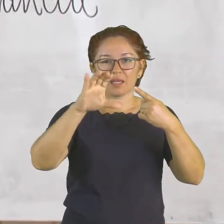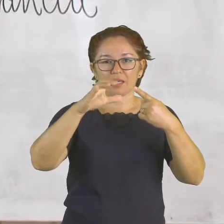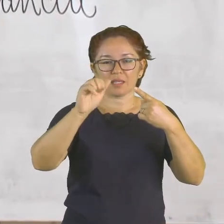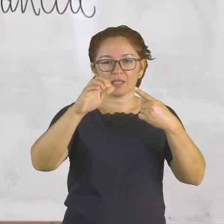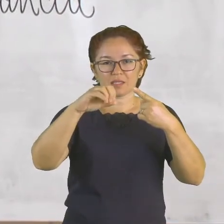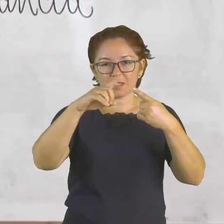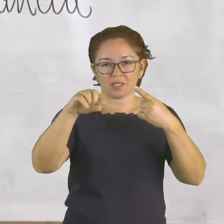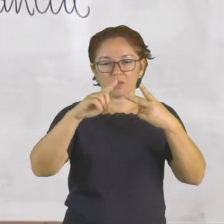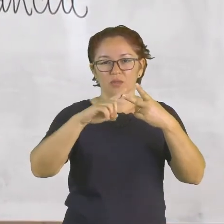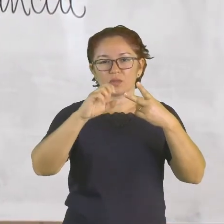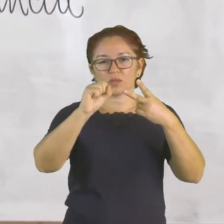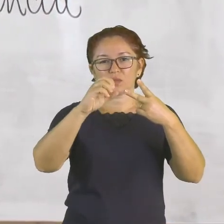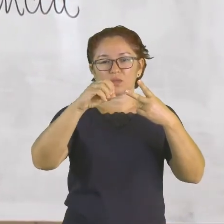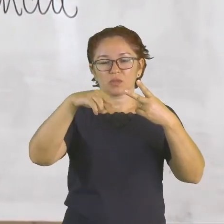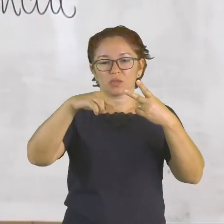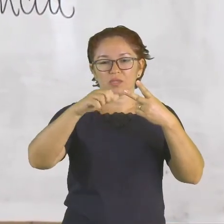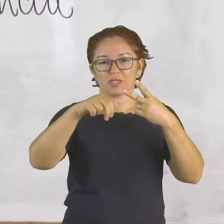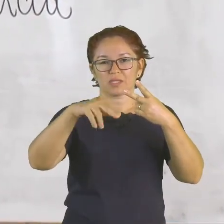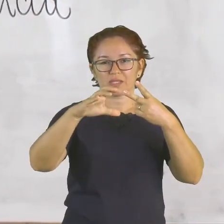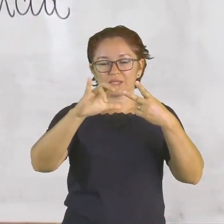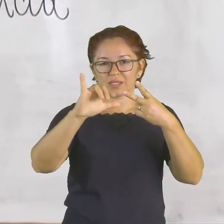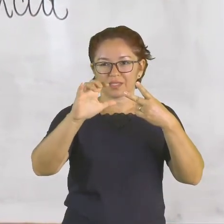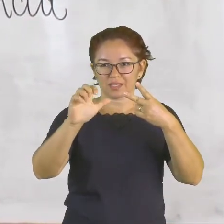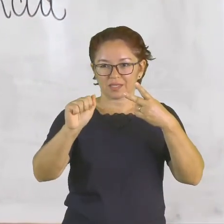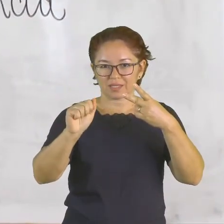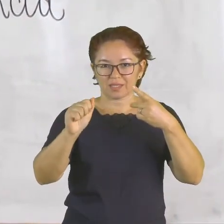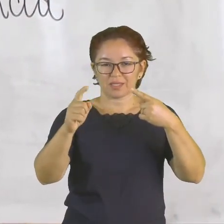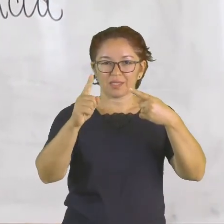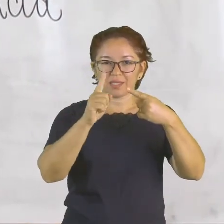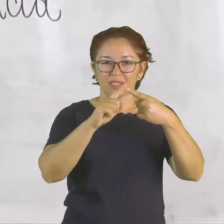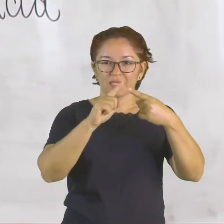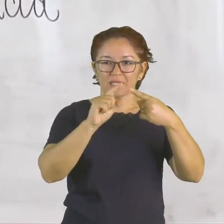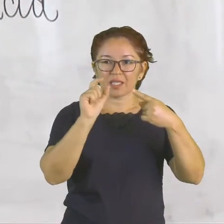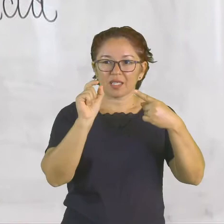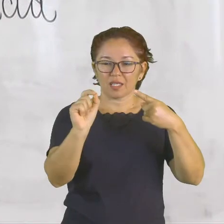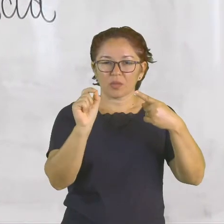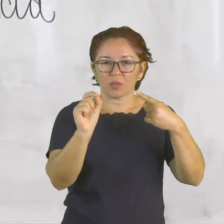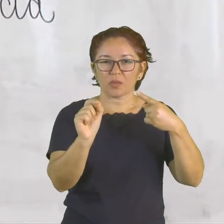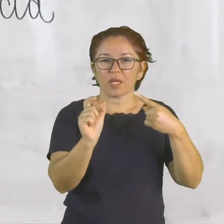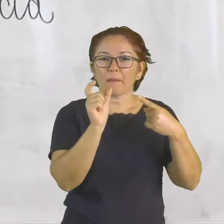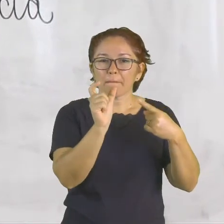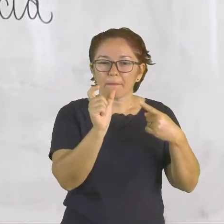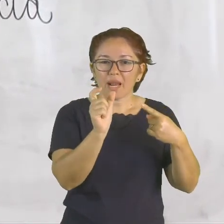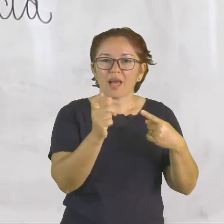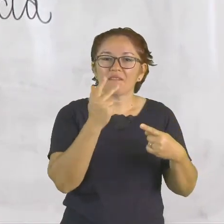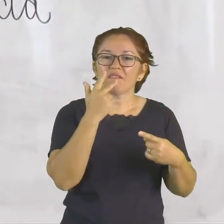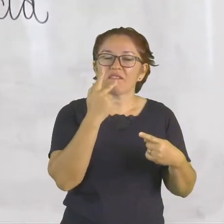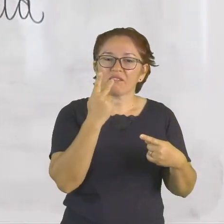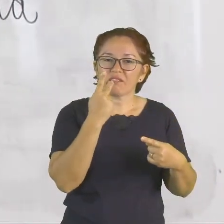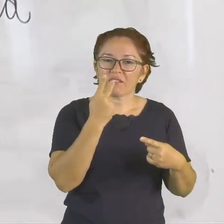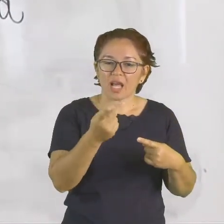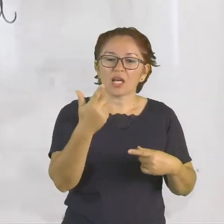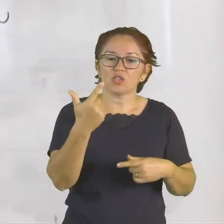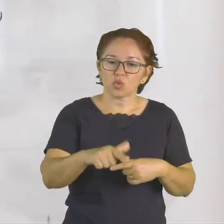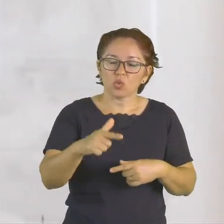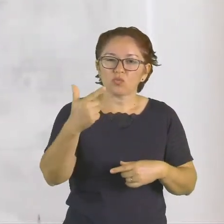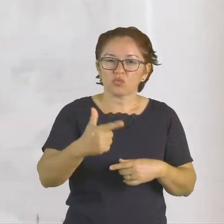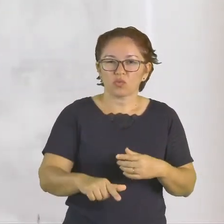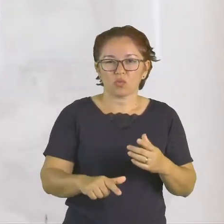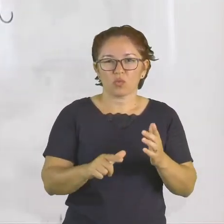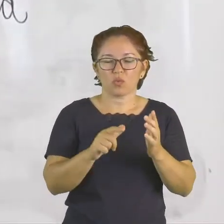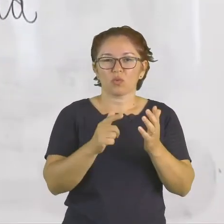houver a literação, vai haver a repetição de fonemas consonantais, repetição do som das